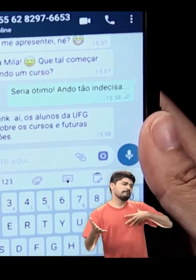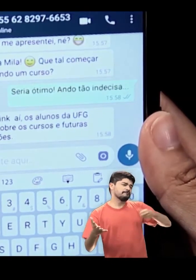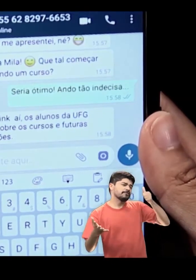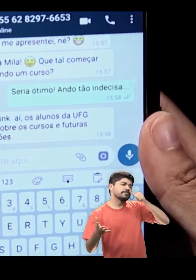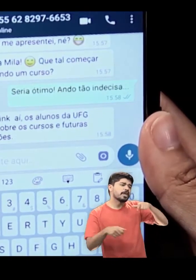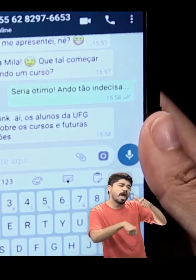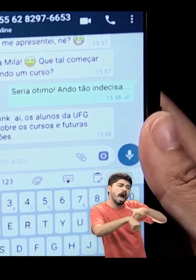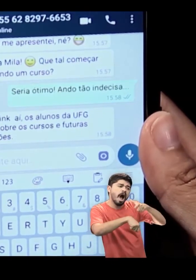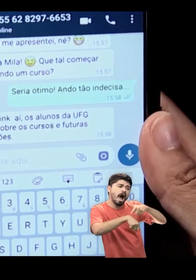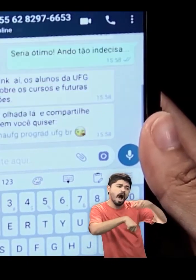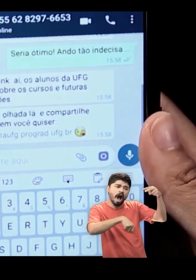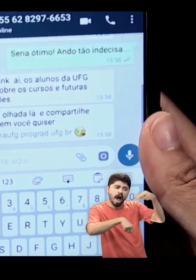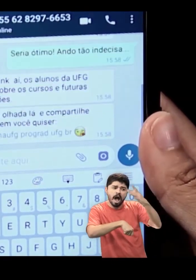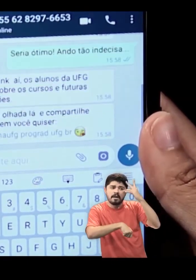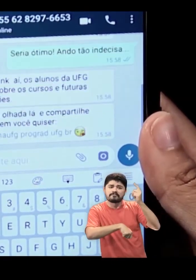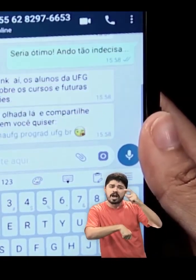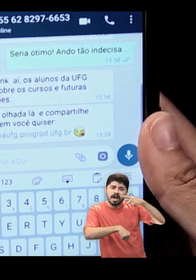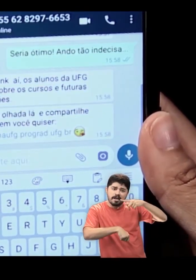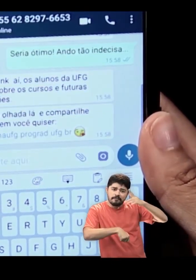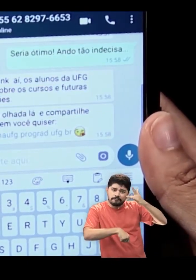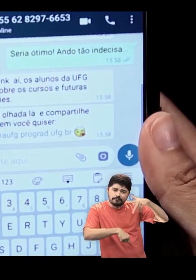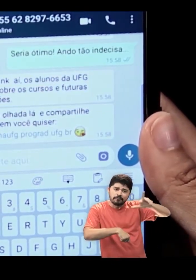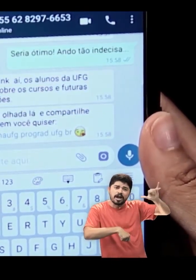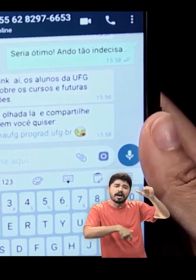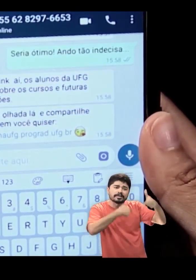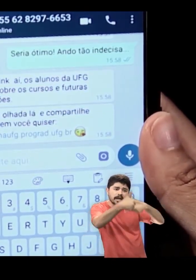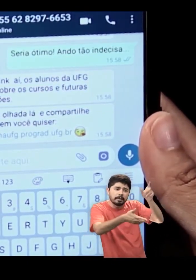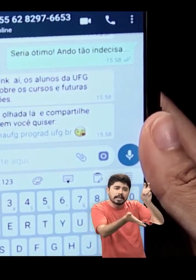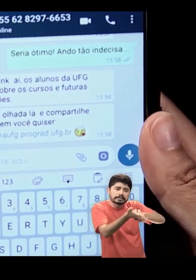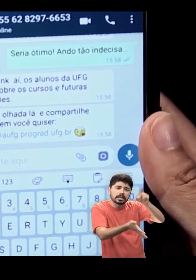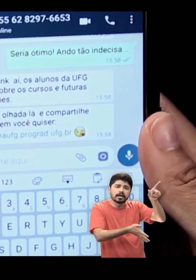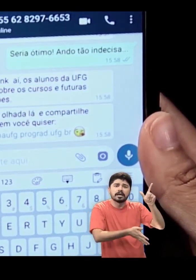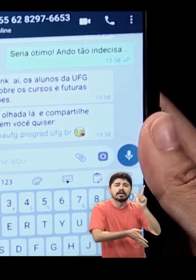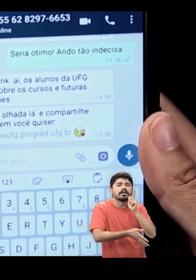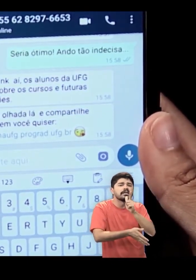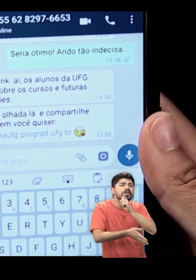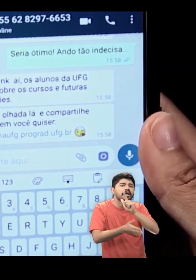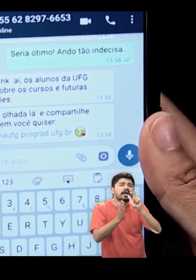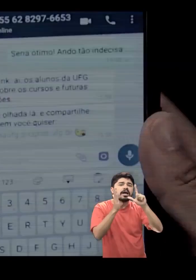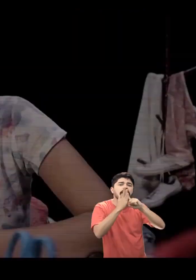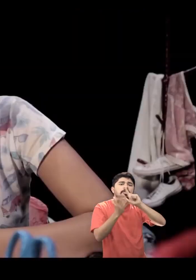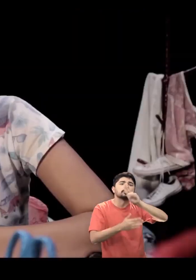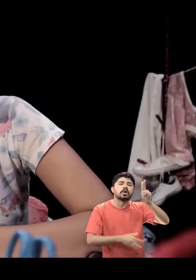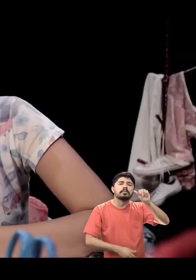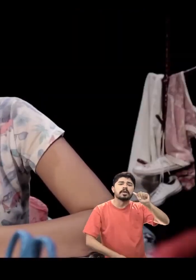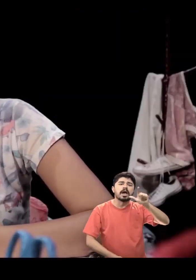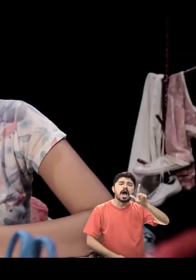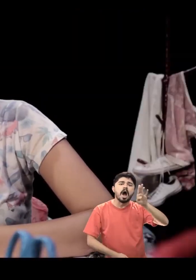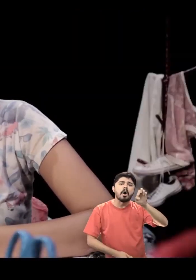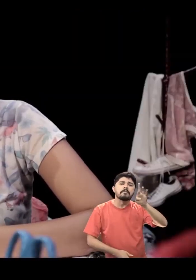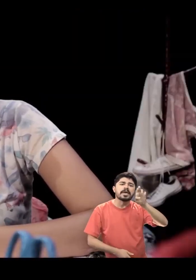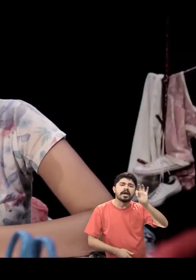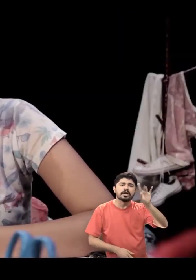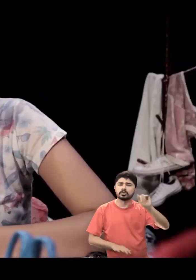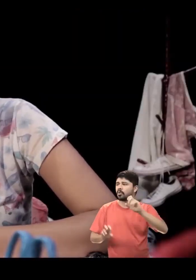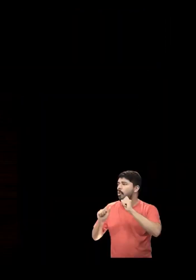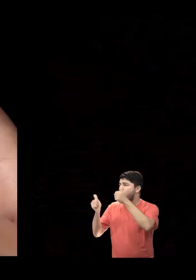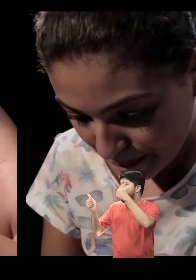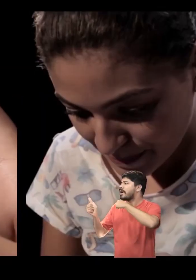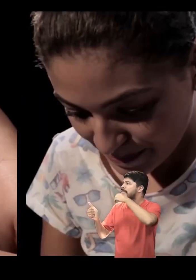Ô, filho, olha a hora. Amanhã você trabalha cedo na lanchonete do seu Alberto. Tá bom, mãe, já